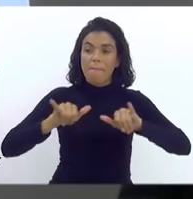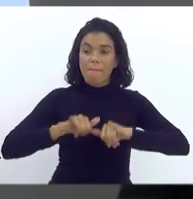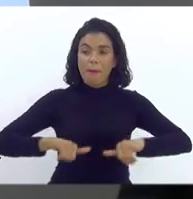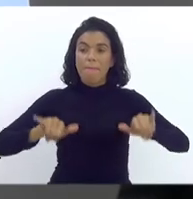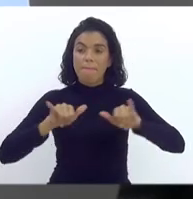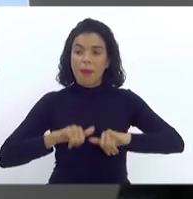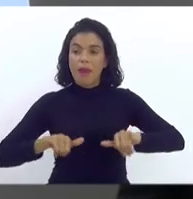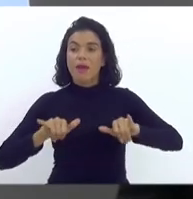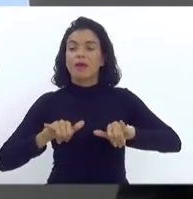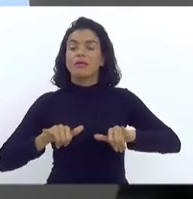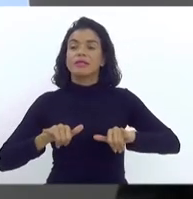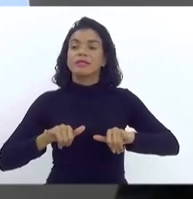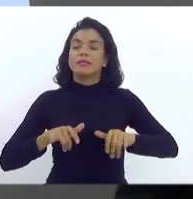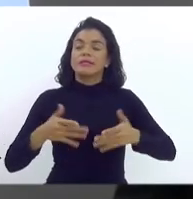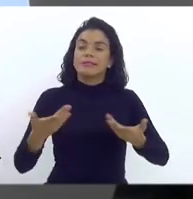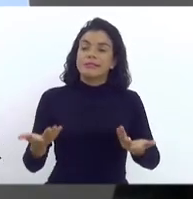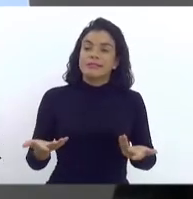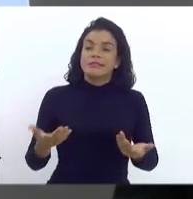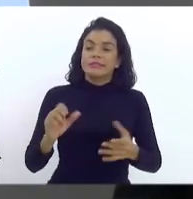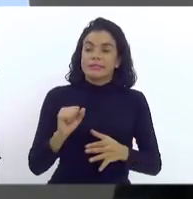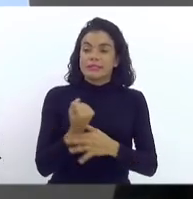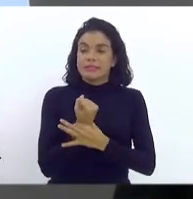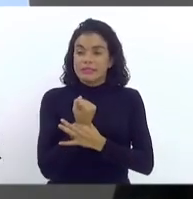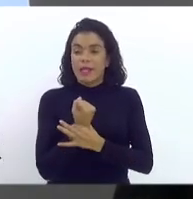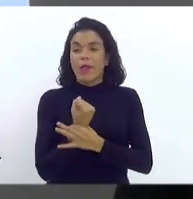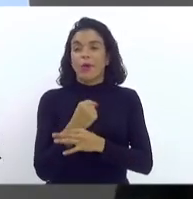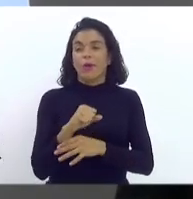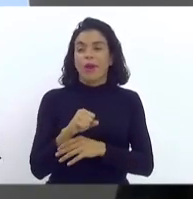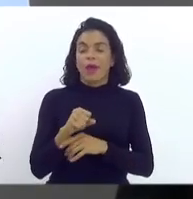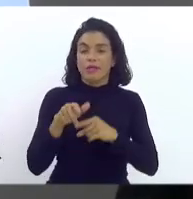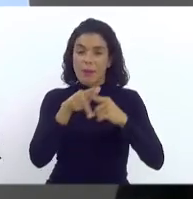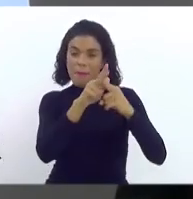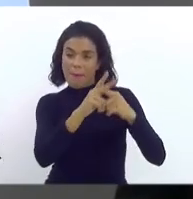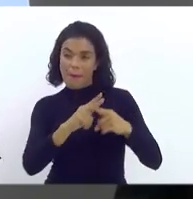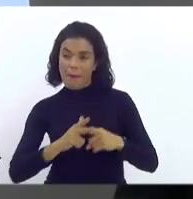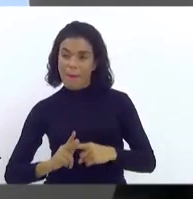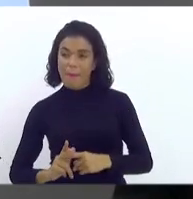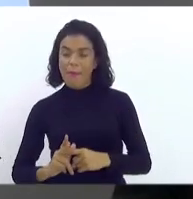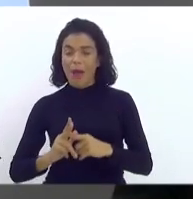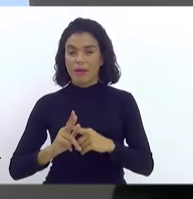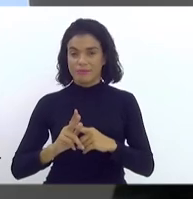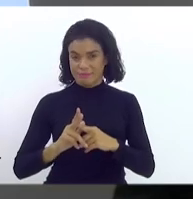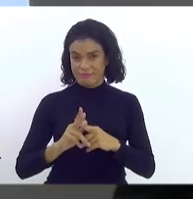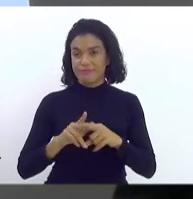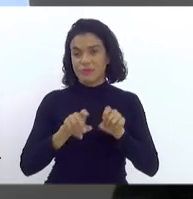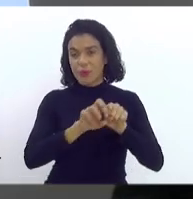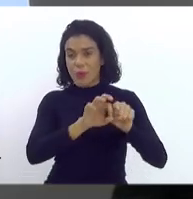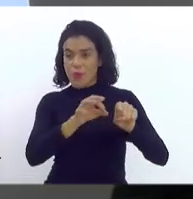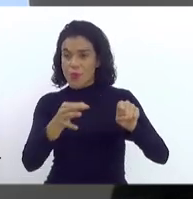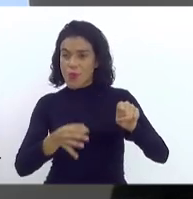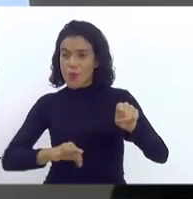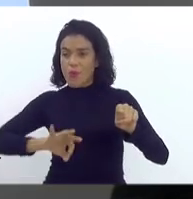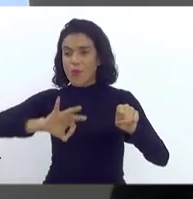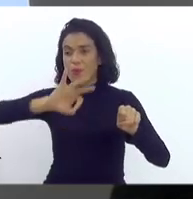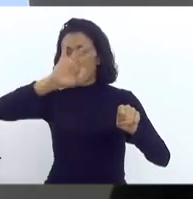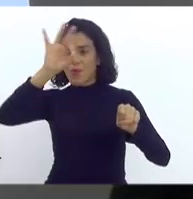campanhas de segurança das instalações, né? Importante a gente estar aí com questões. Fazemos